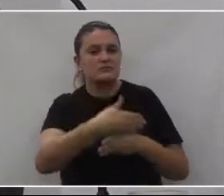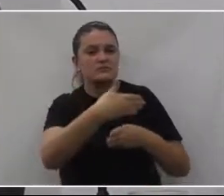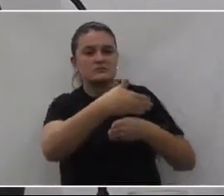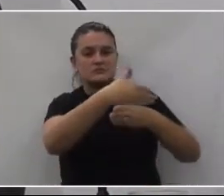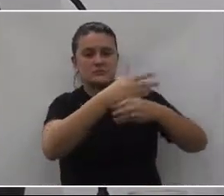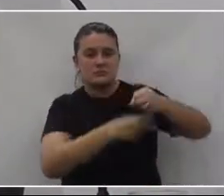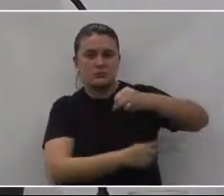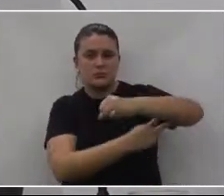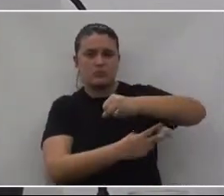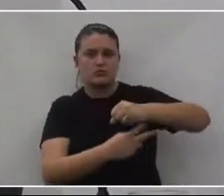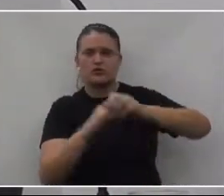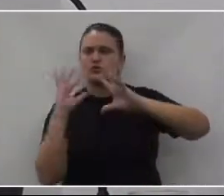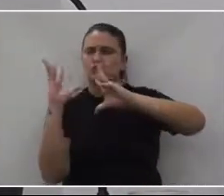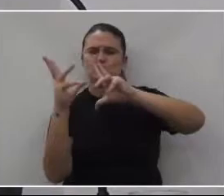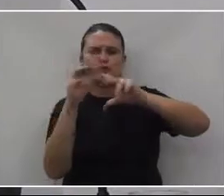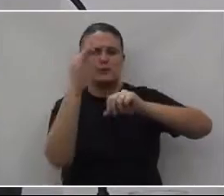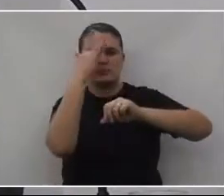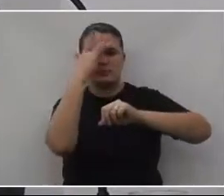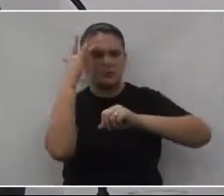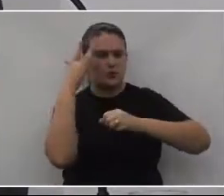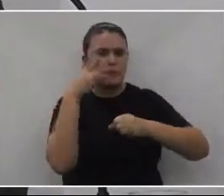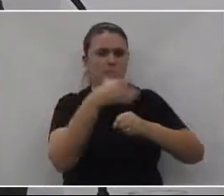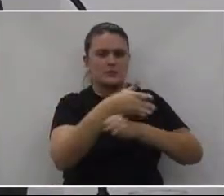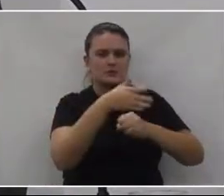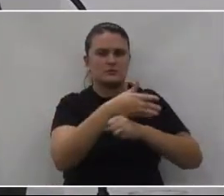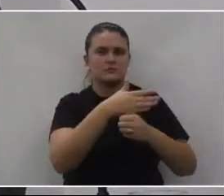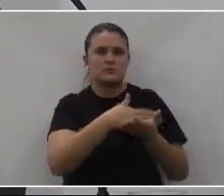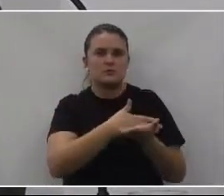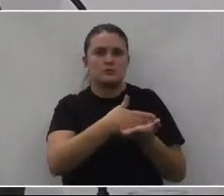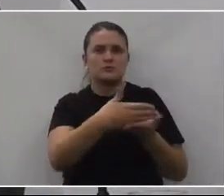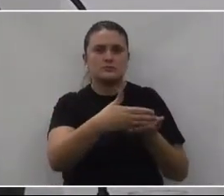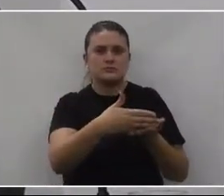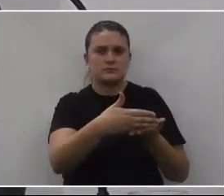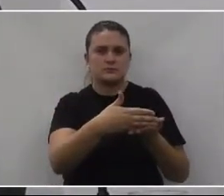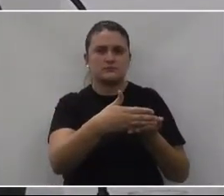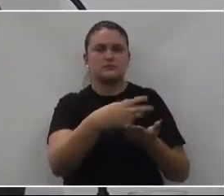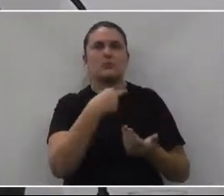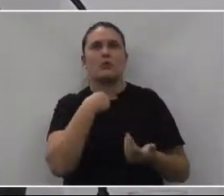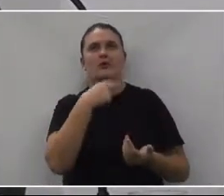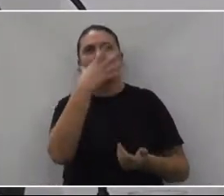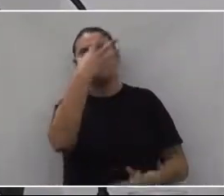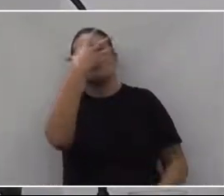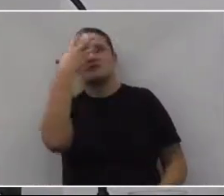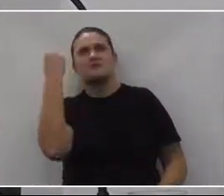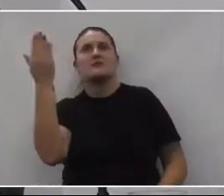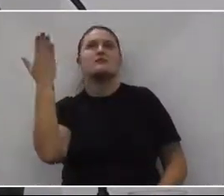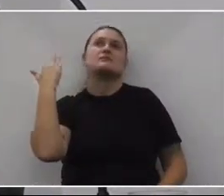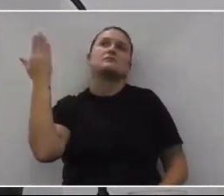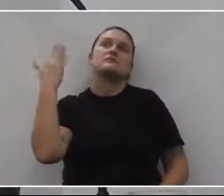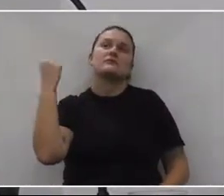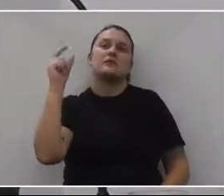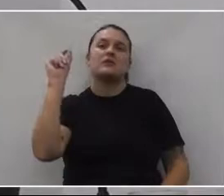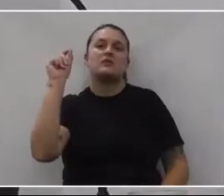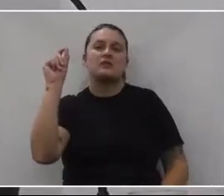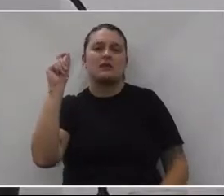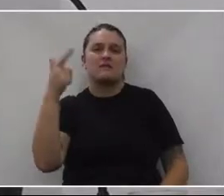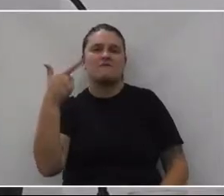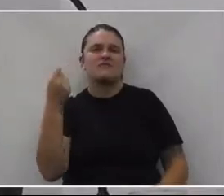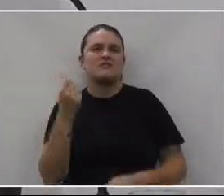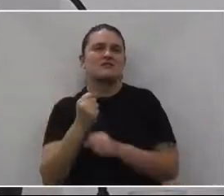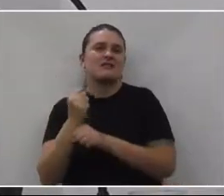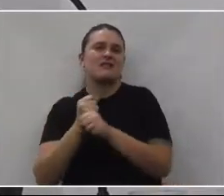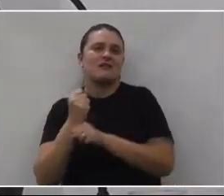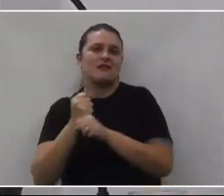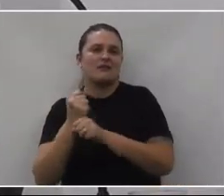parte no projeto para que ela tivesse início. Não podemos esquecer, lá atrás, há 20 e poucos